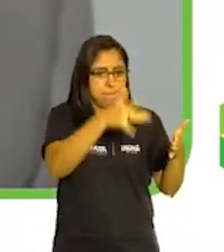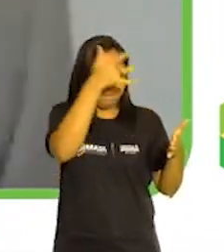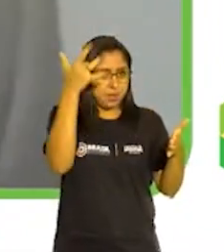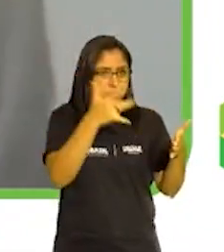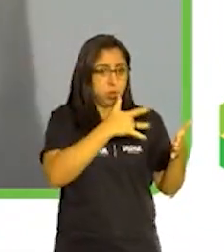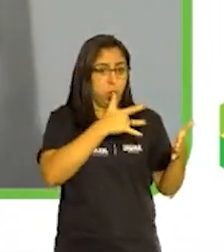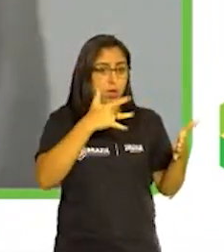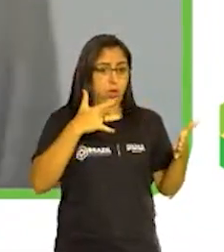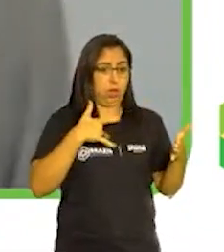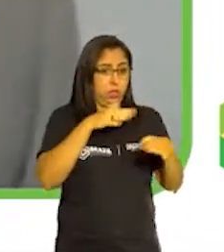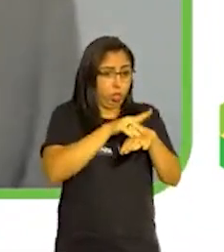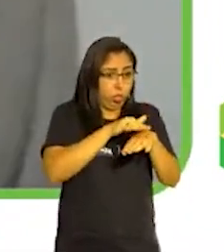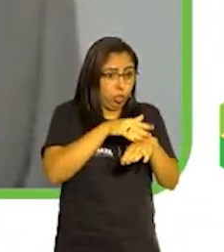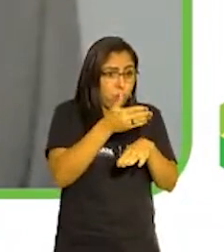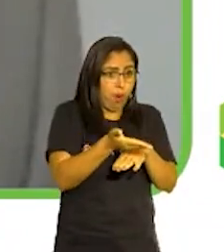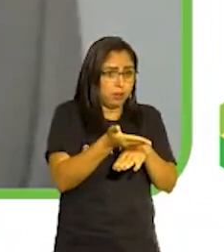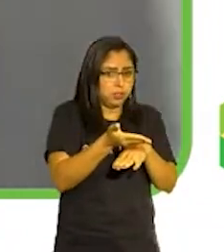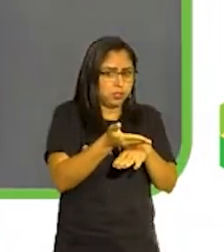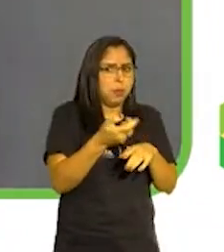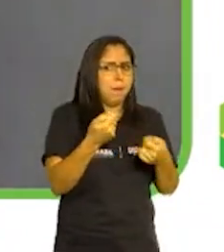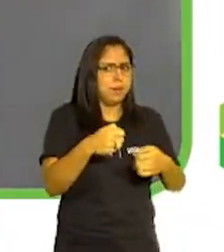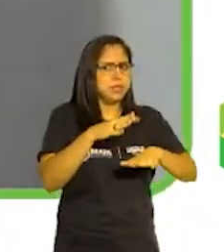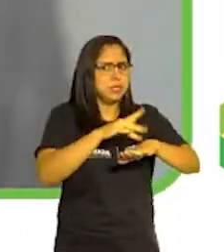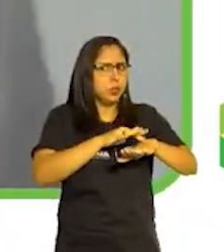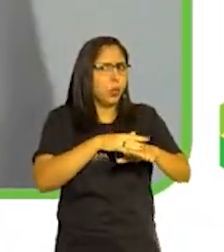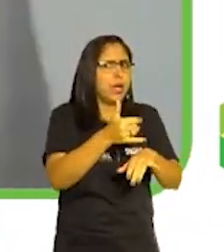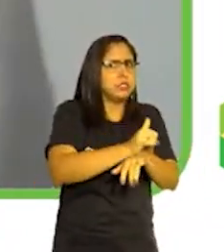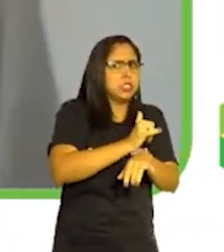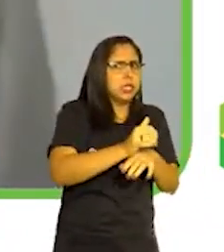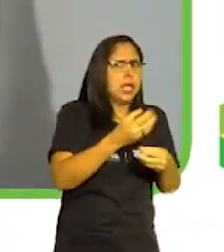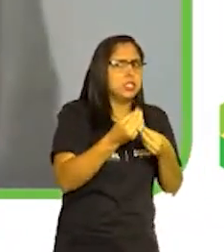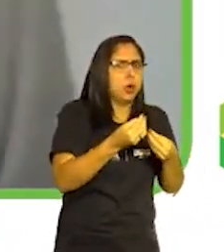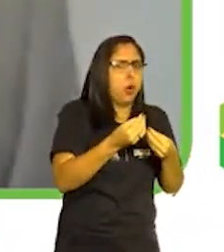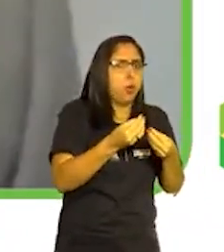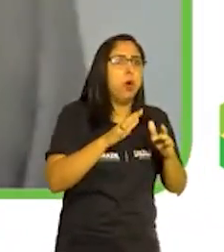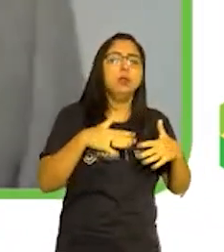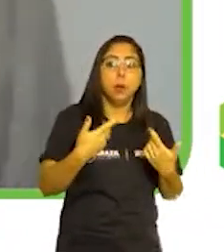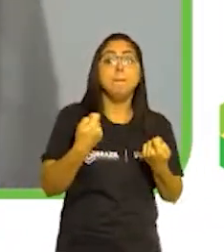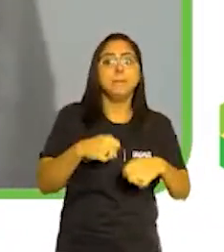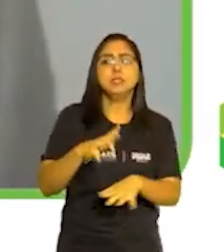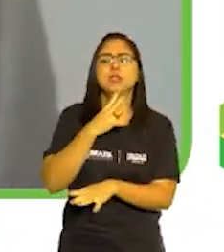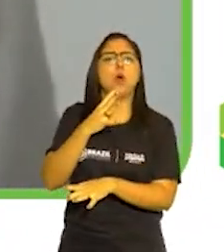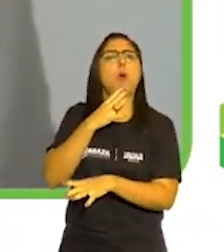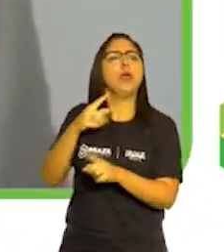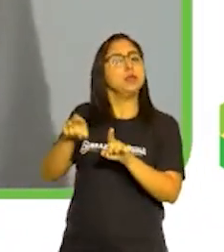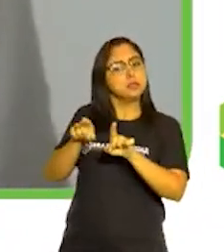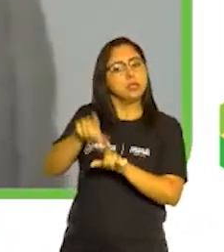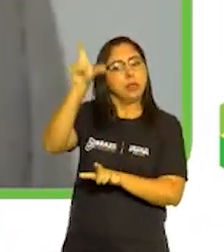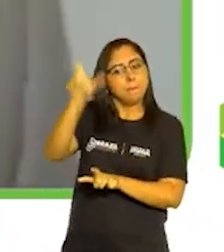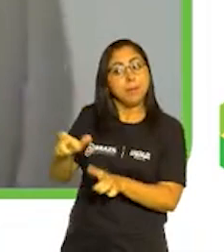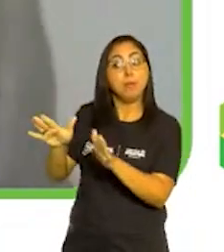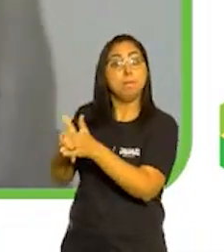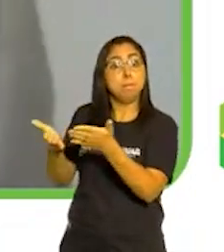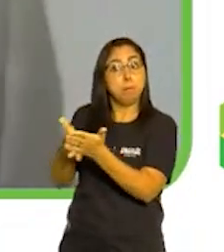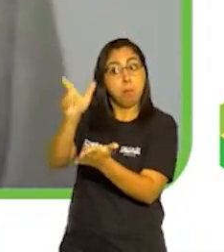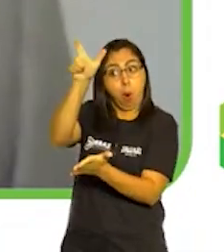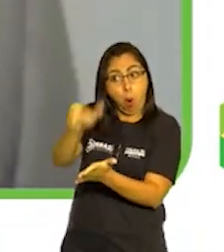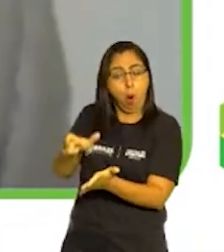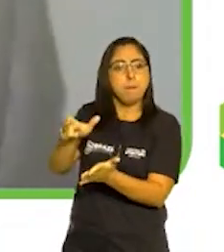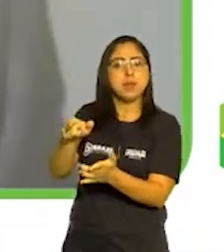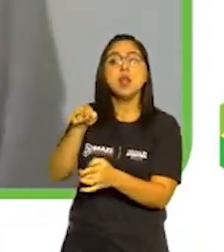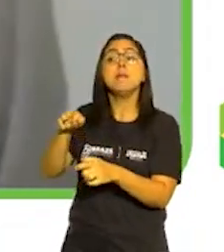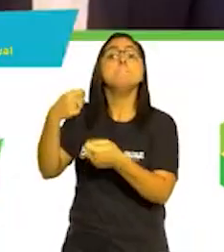fazer saúde. Se você não souber quem é pobre, você não consegue fazer política social. Se você não souber o que o pobre